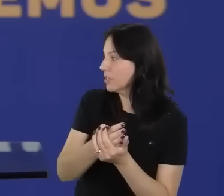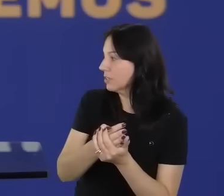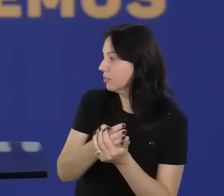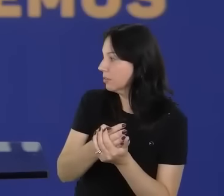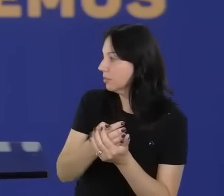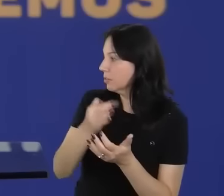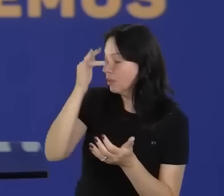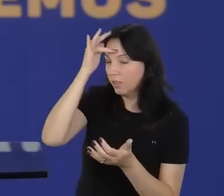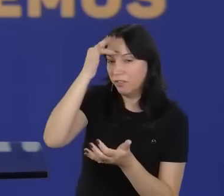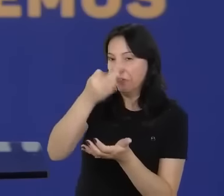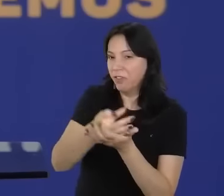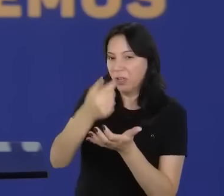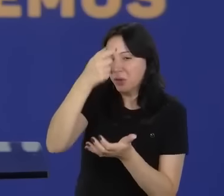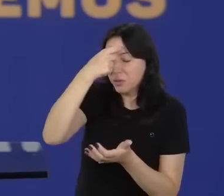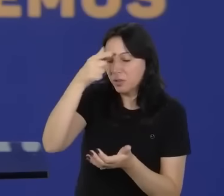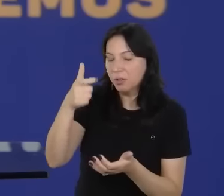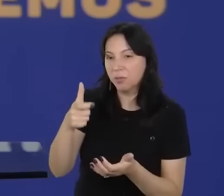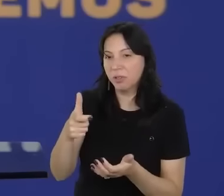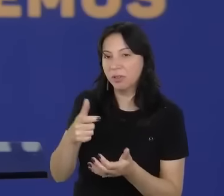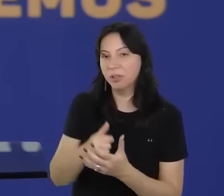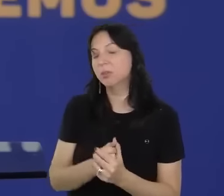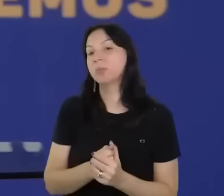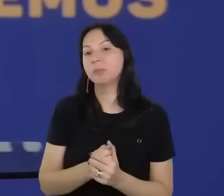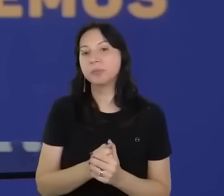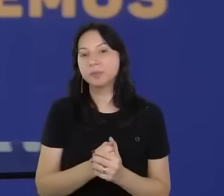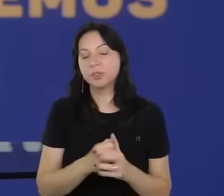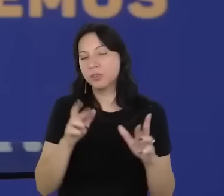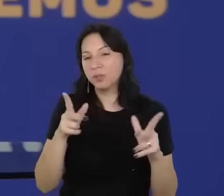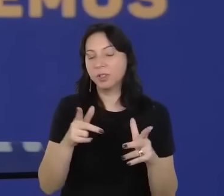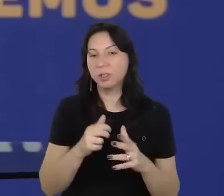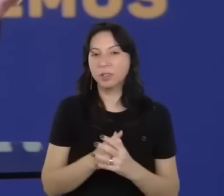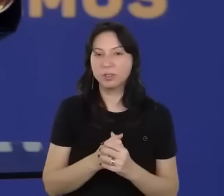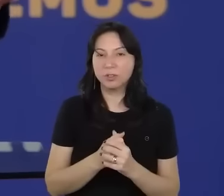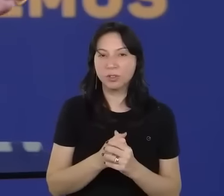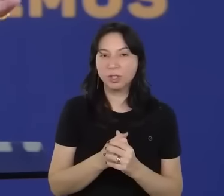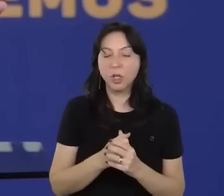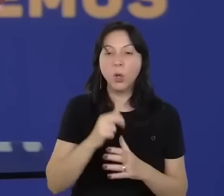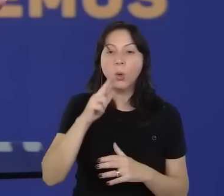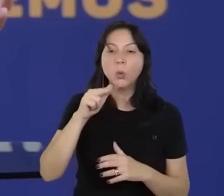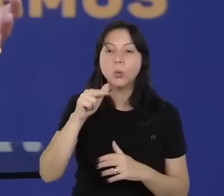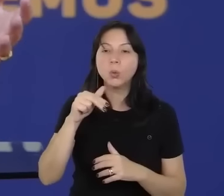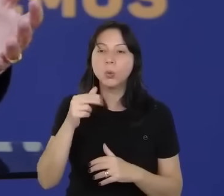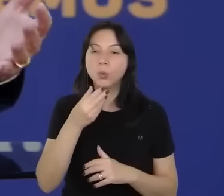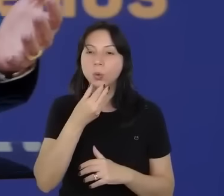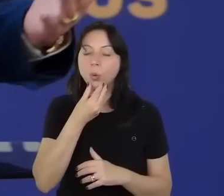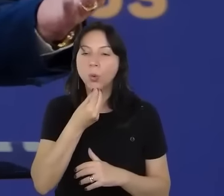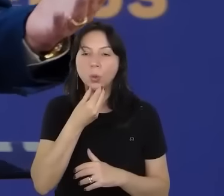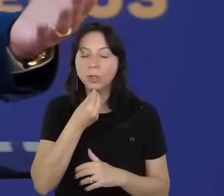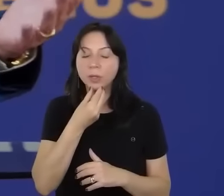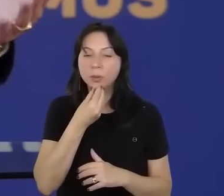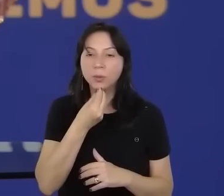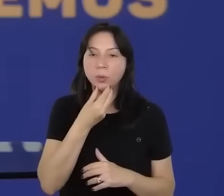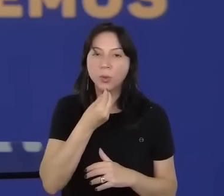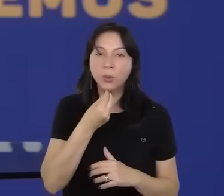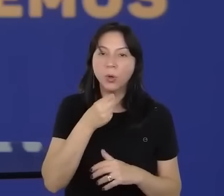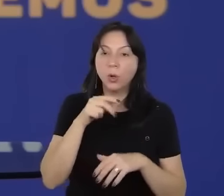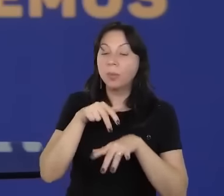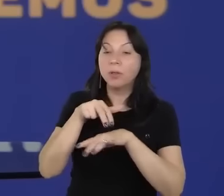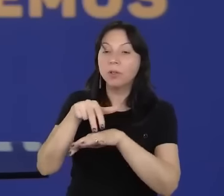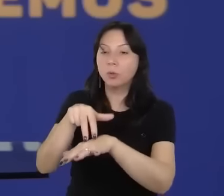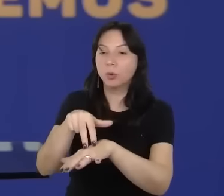contigo por sobre as águas é uma fé robusta é uma confiança plena em